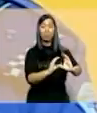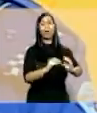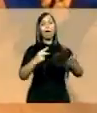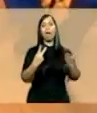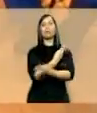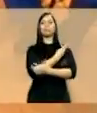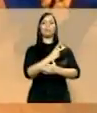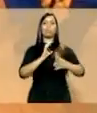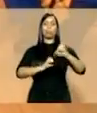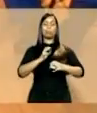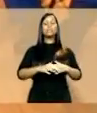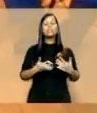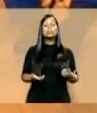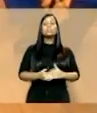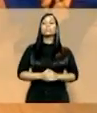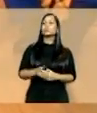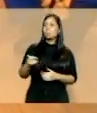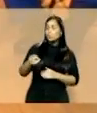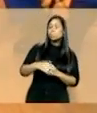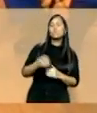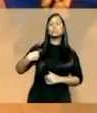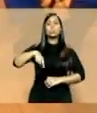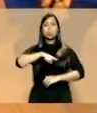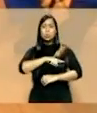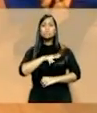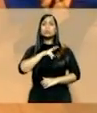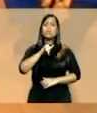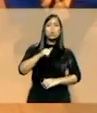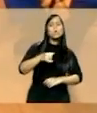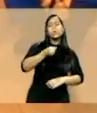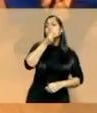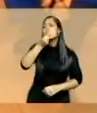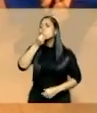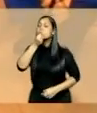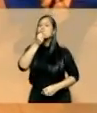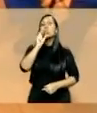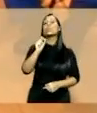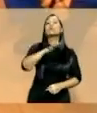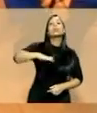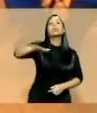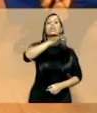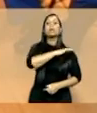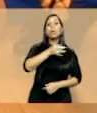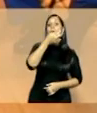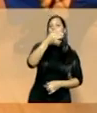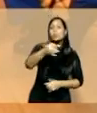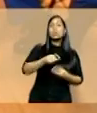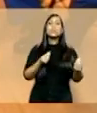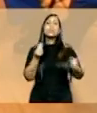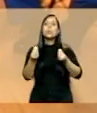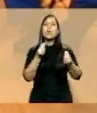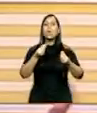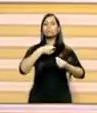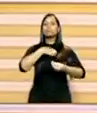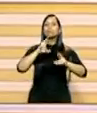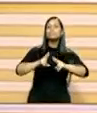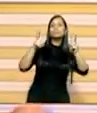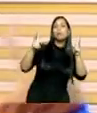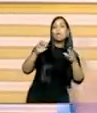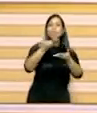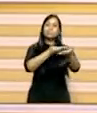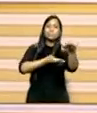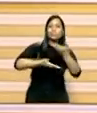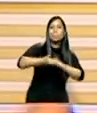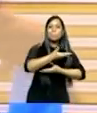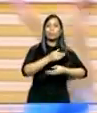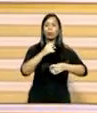disso. Partindo do que o senhor está falando, Cabo, a gente foi às ruas para saber o que a população está achando disso, como é que eles lidam com as diferenças, tanto no